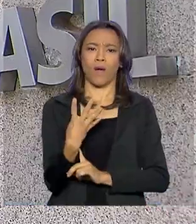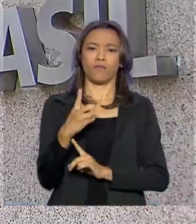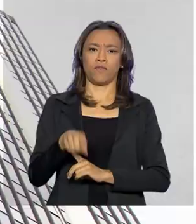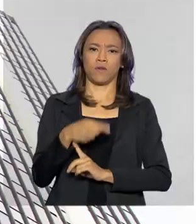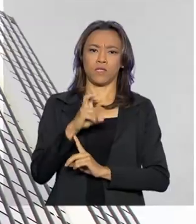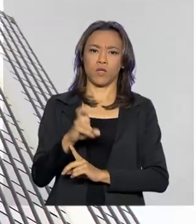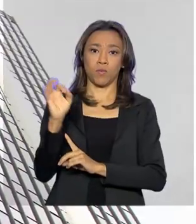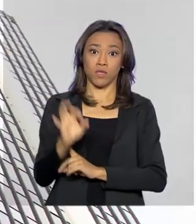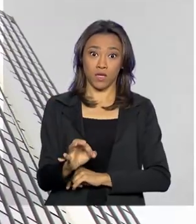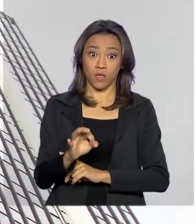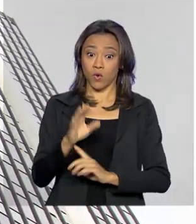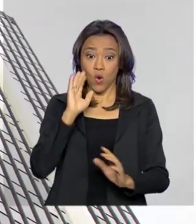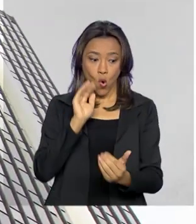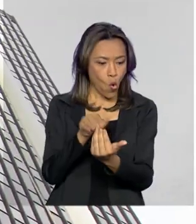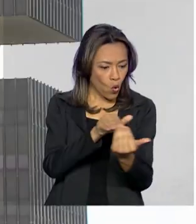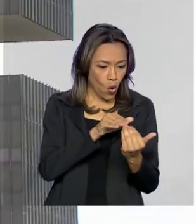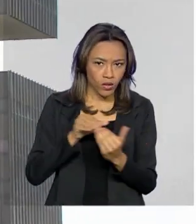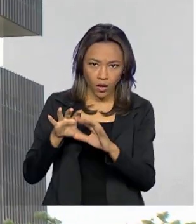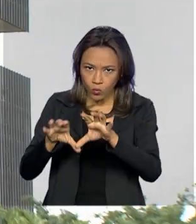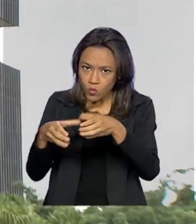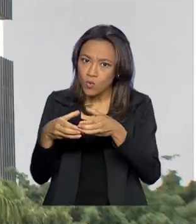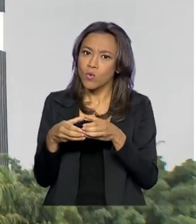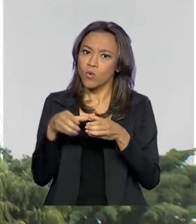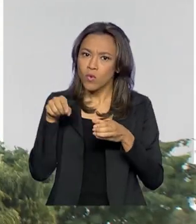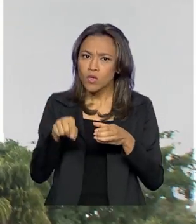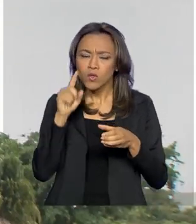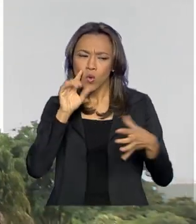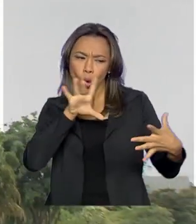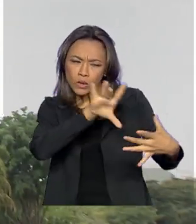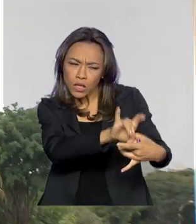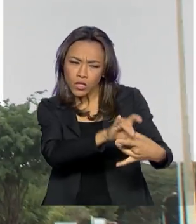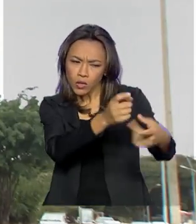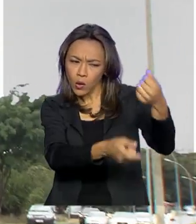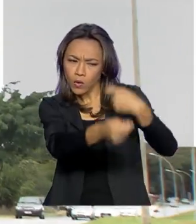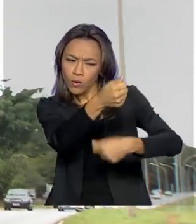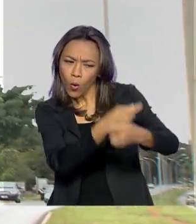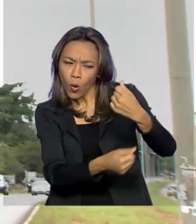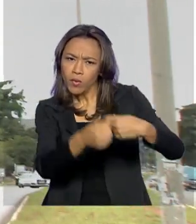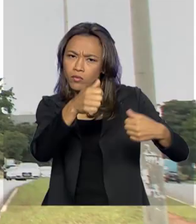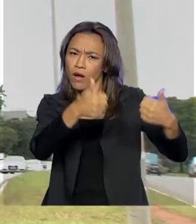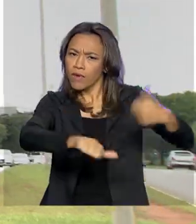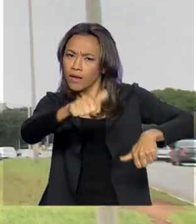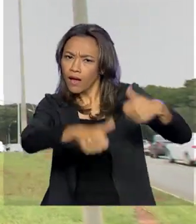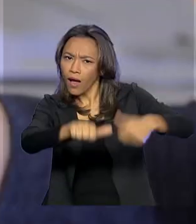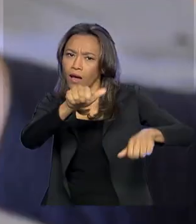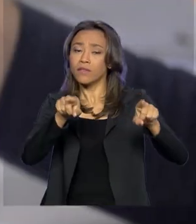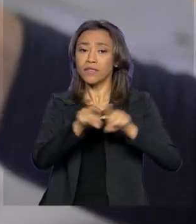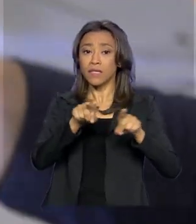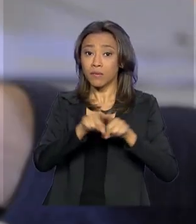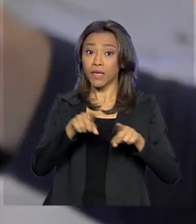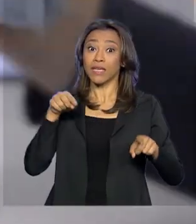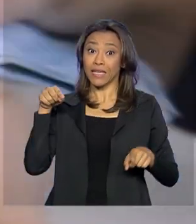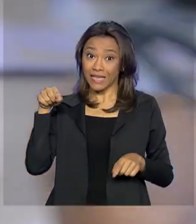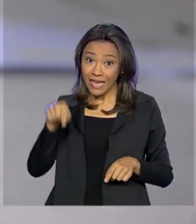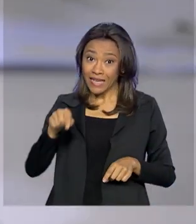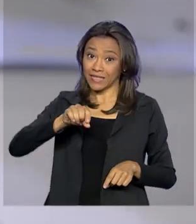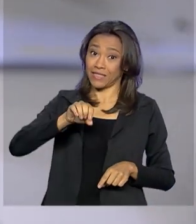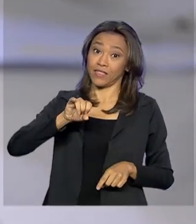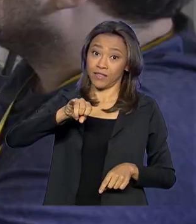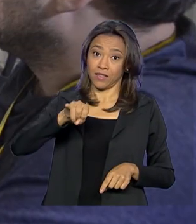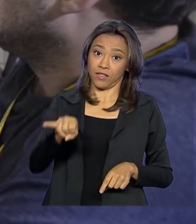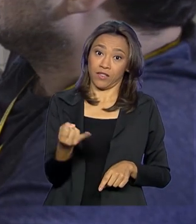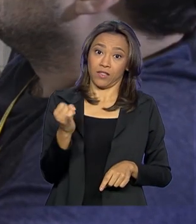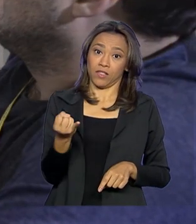copom foi unânime o órgão levou em conta o ambiente econômico atual e os impactos que a alteração na taxa podem trazer